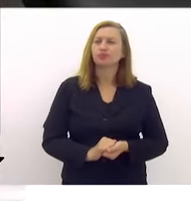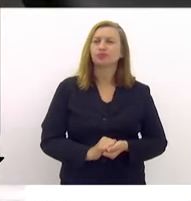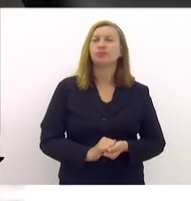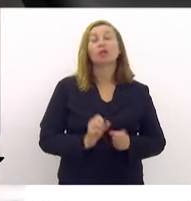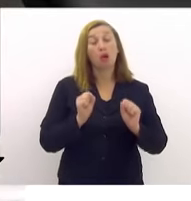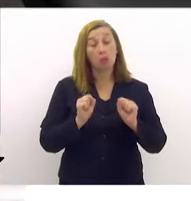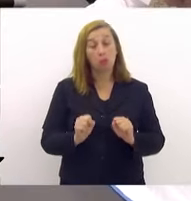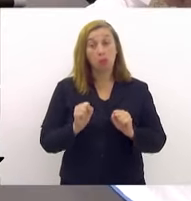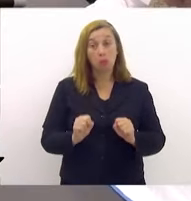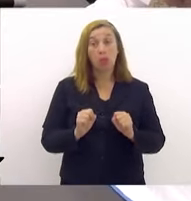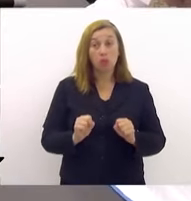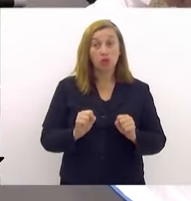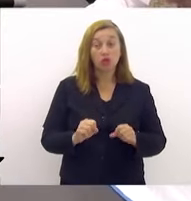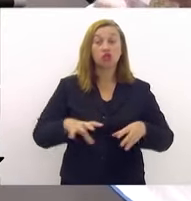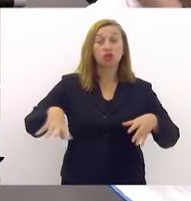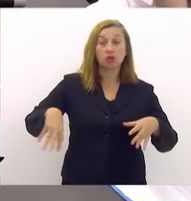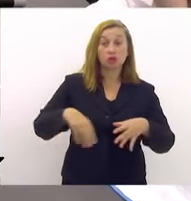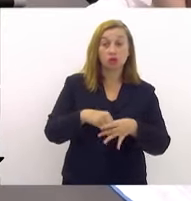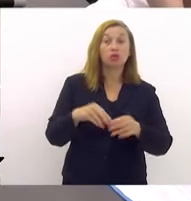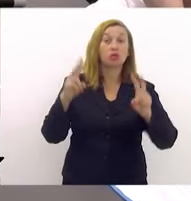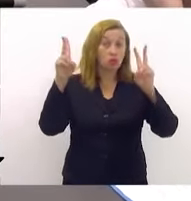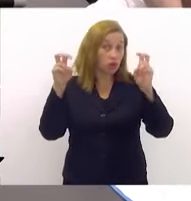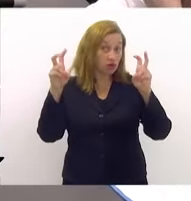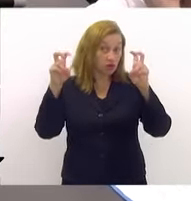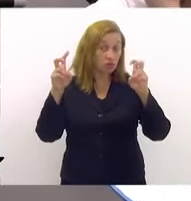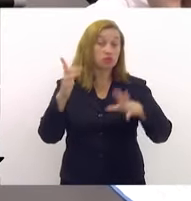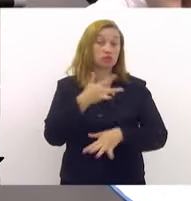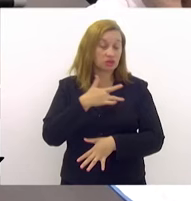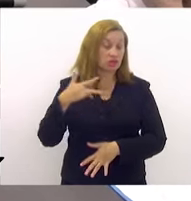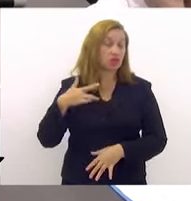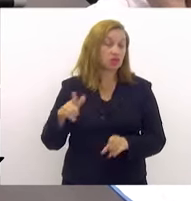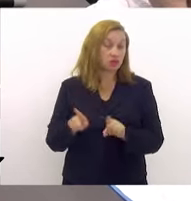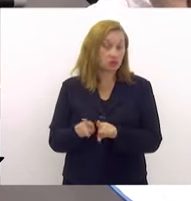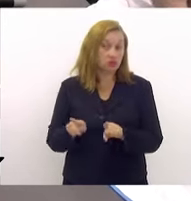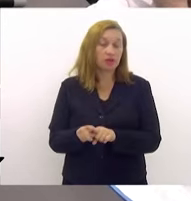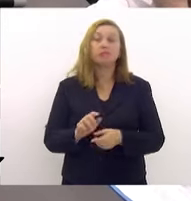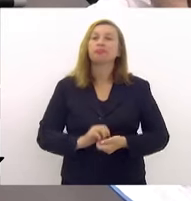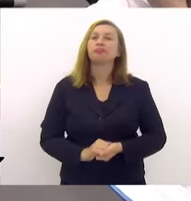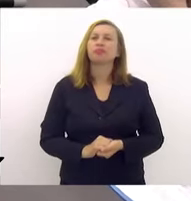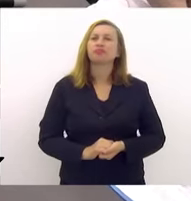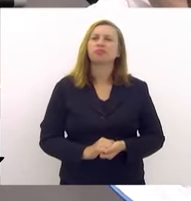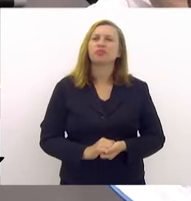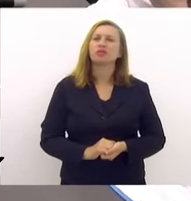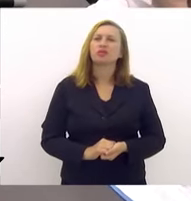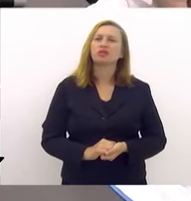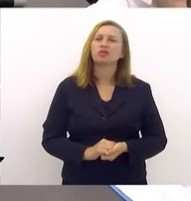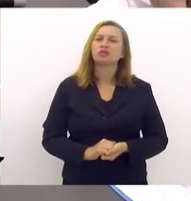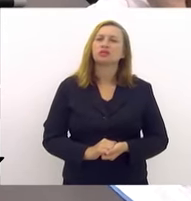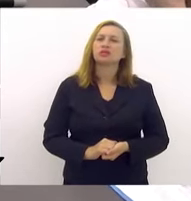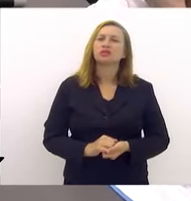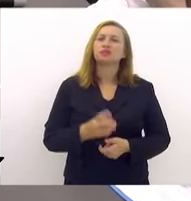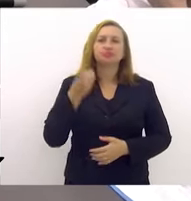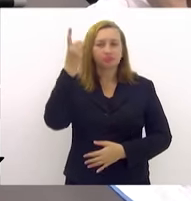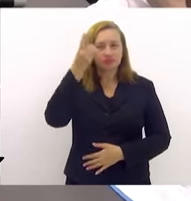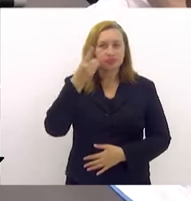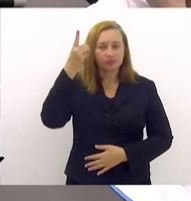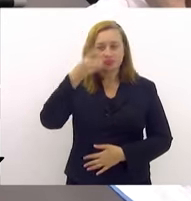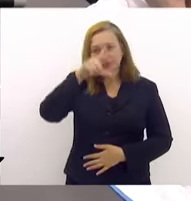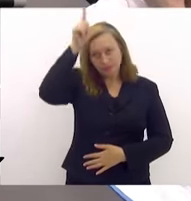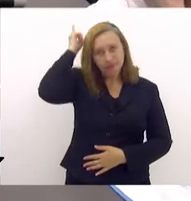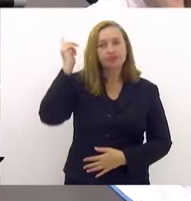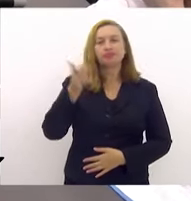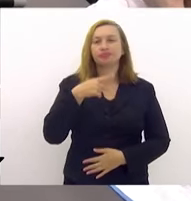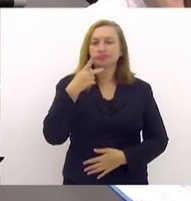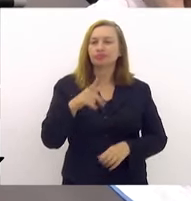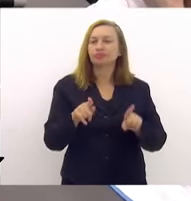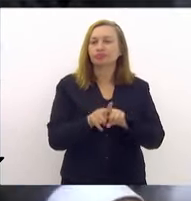Pode entrar com a saúde questão da saúde. O apontamento que o deputado Luiz Paulo fez também,